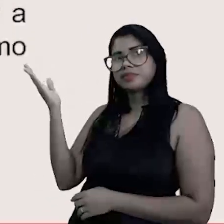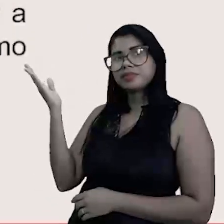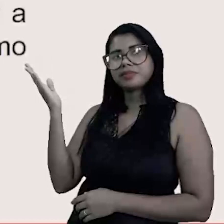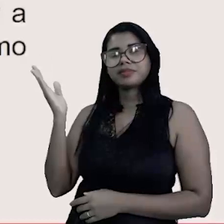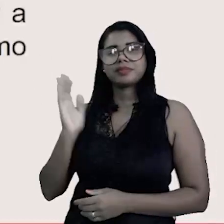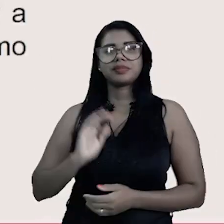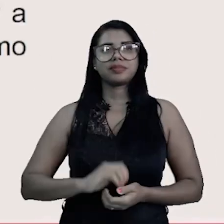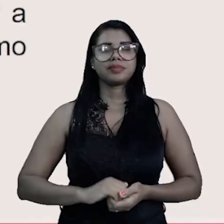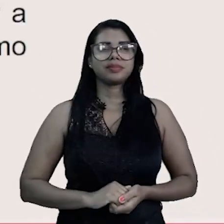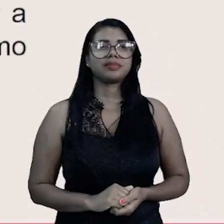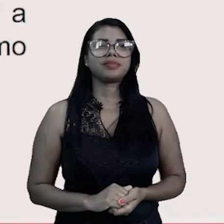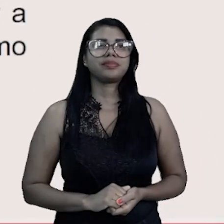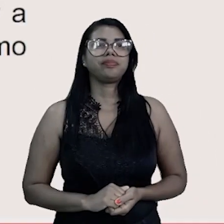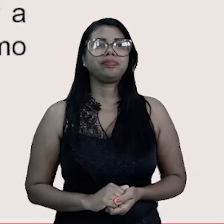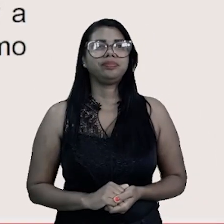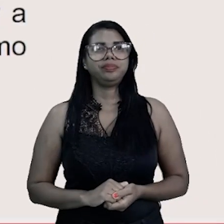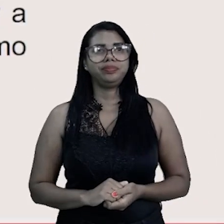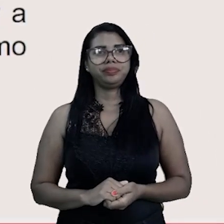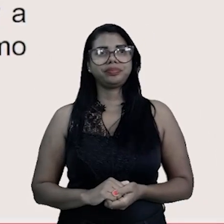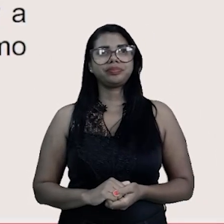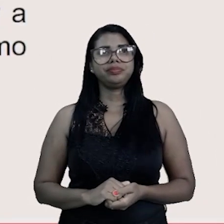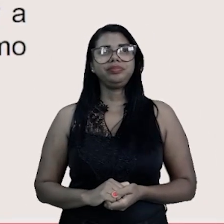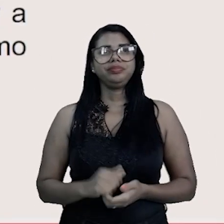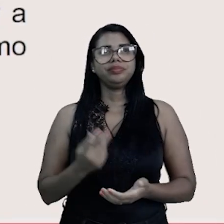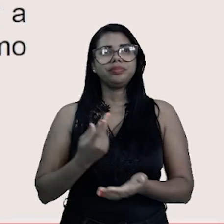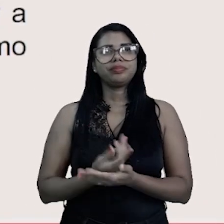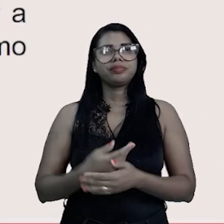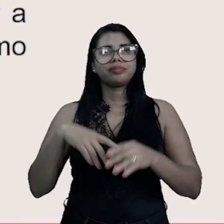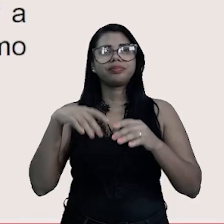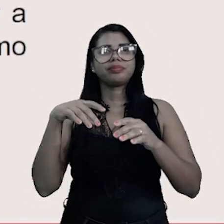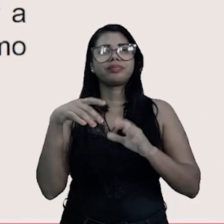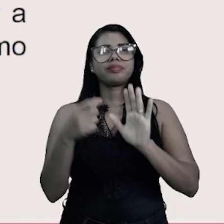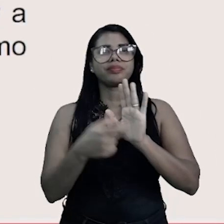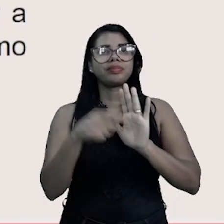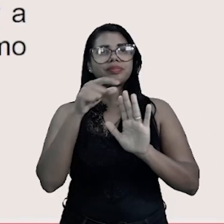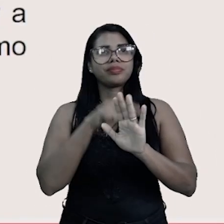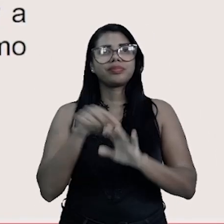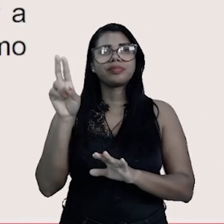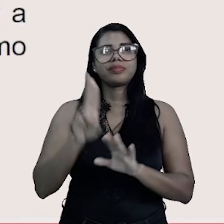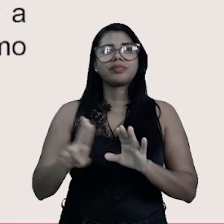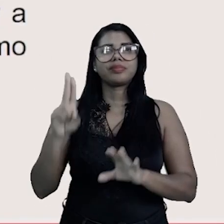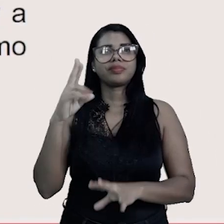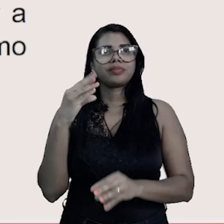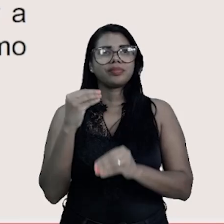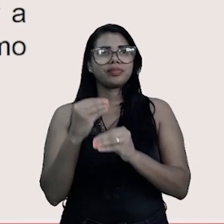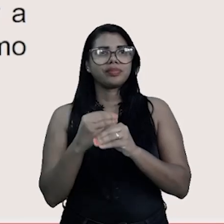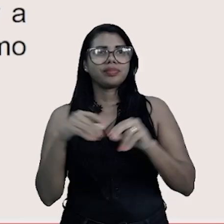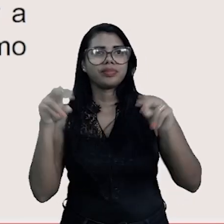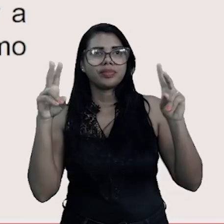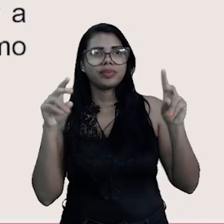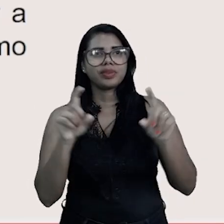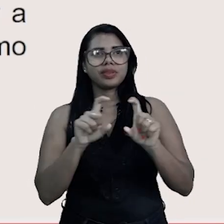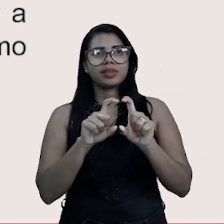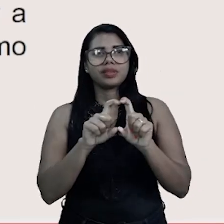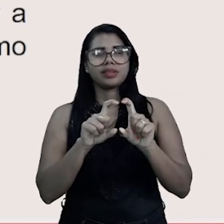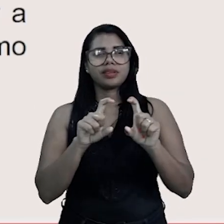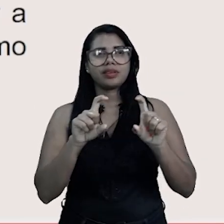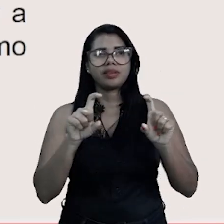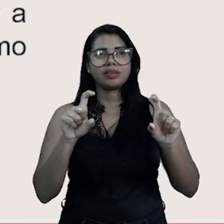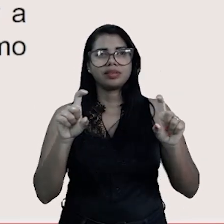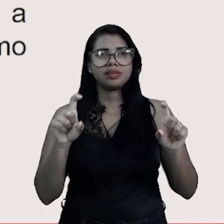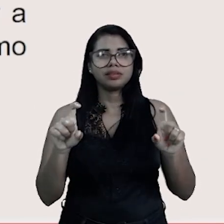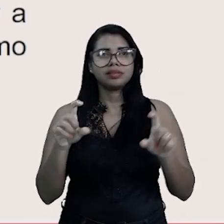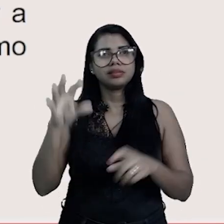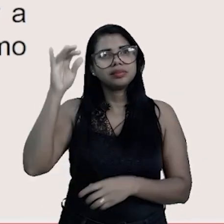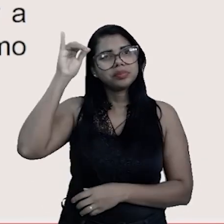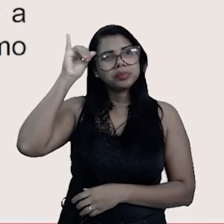Eu coloquei aí, ó, é um caso especial de elipse, é usada para omitir termos de uma oração com o intuito de evitar